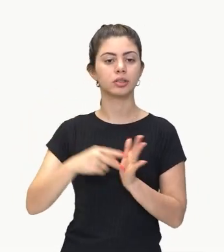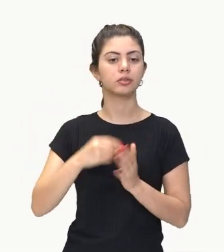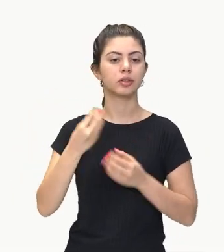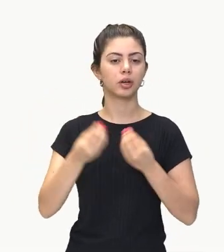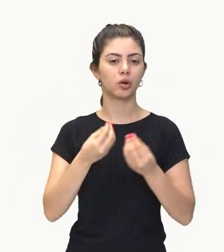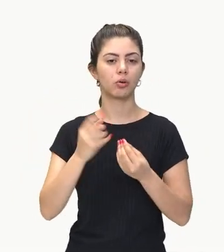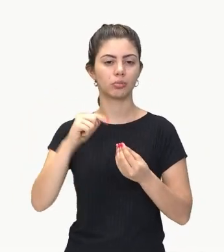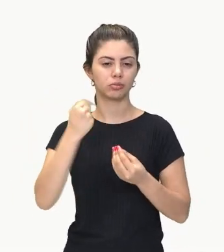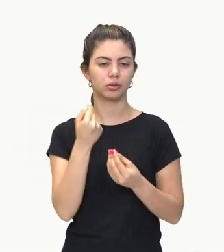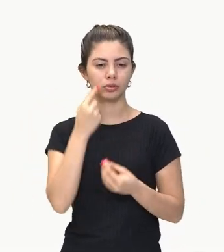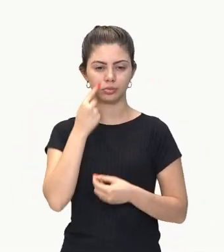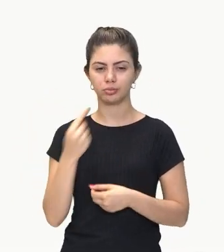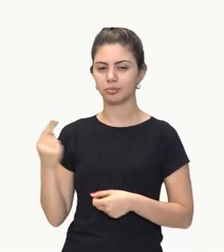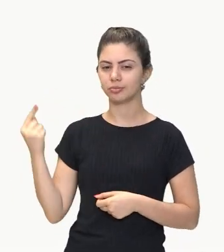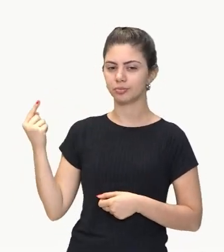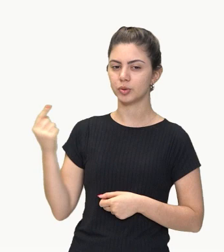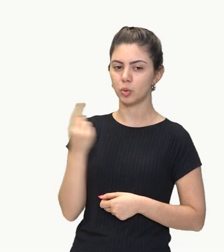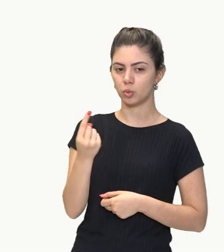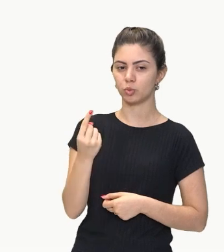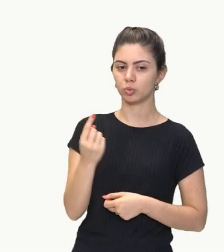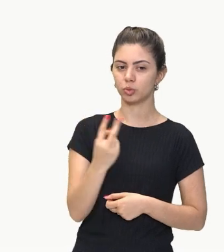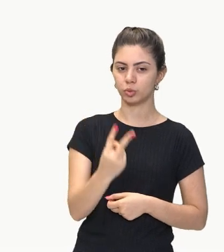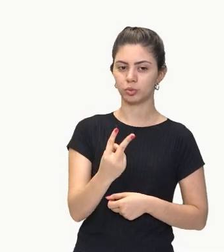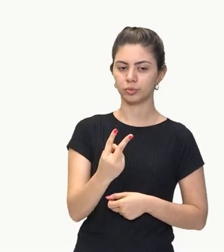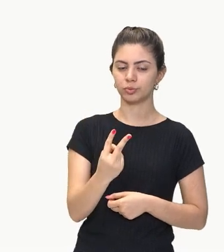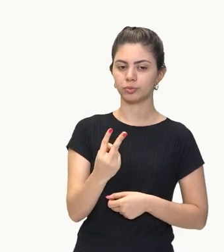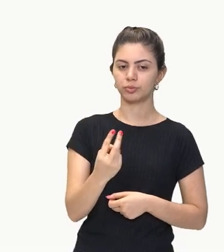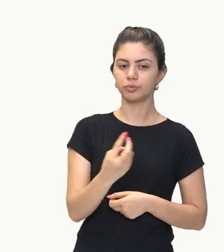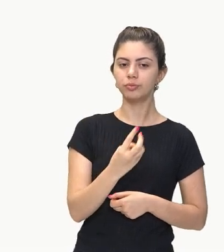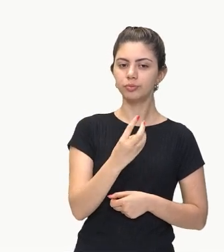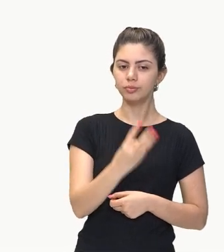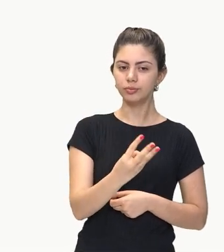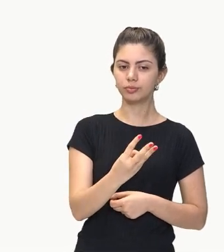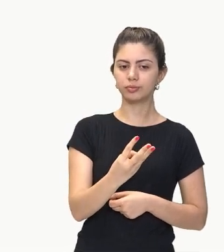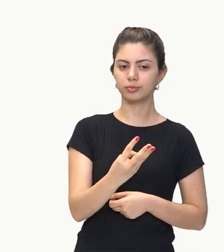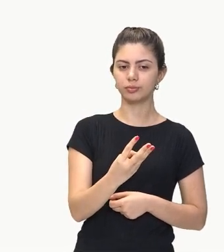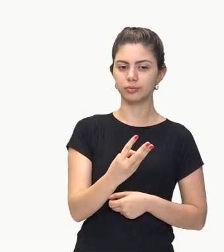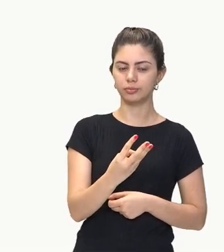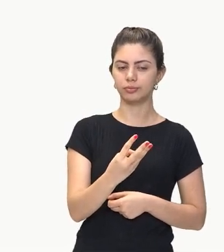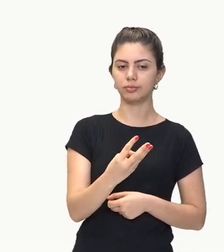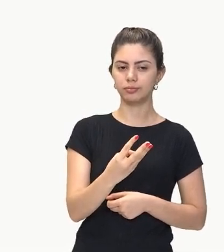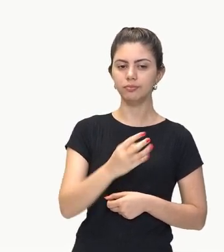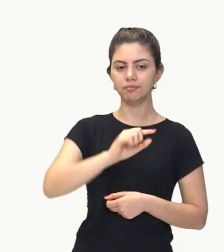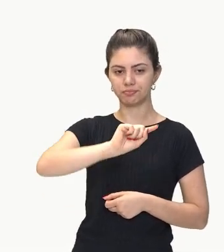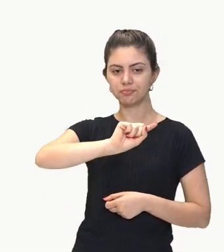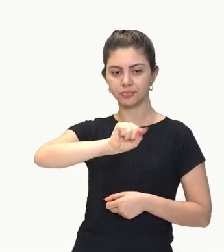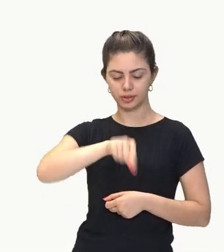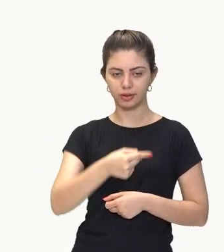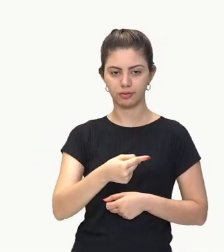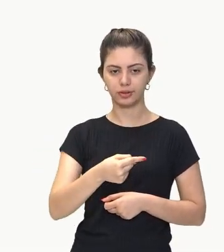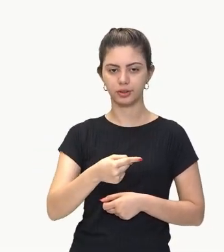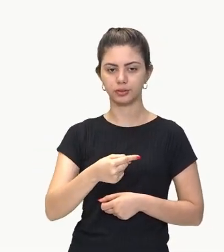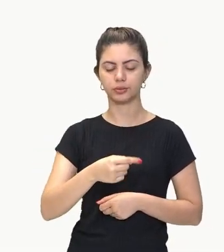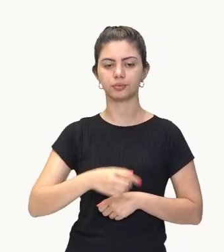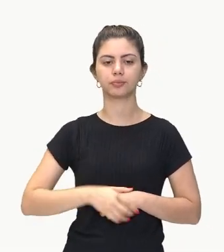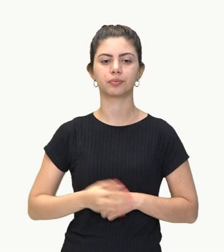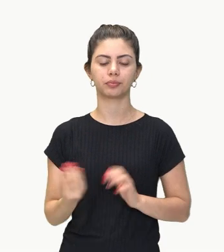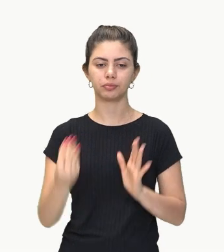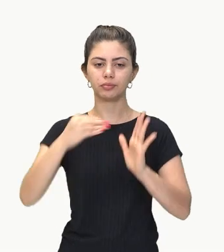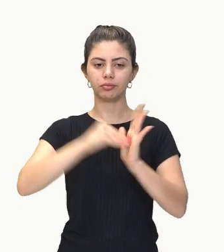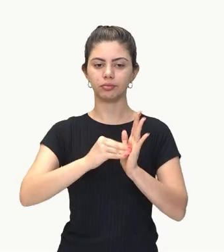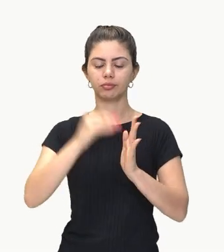esquerda. Então, ó, 1, 2, 3. Deu as 3 casas que tem que ter no meu